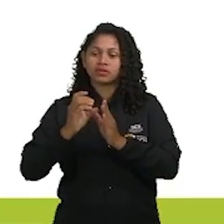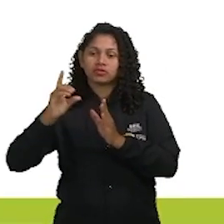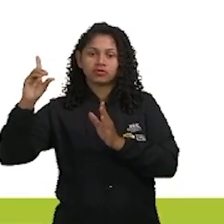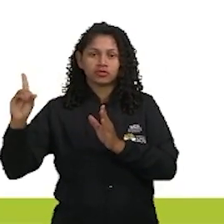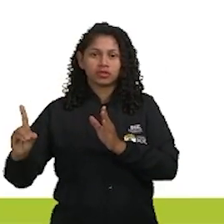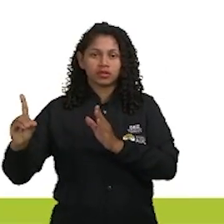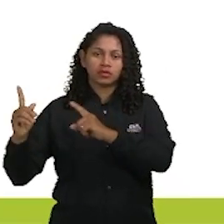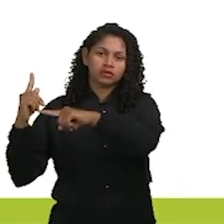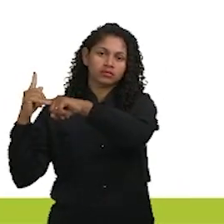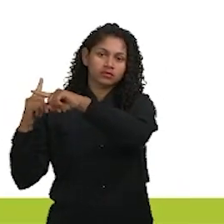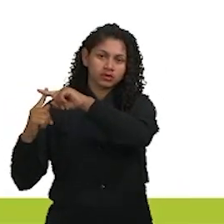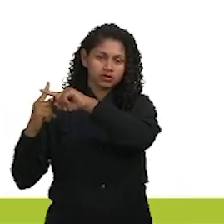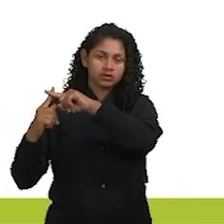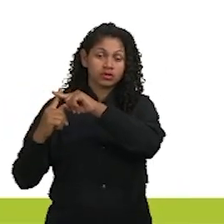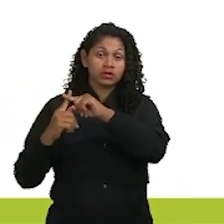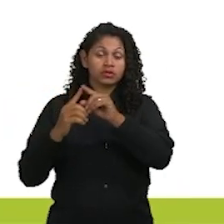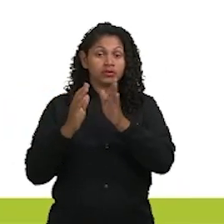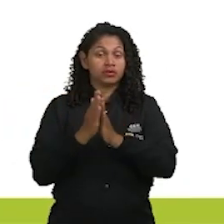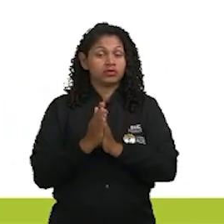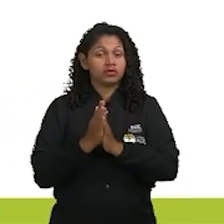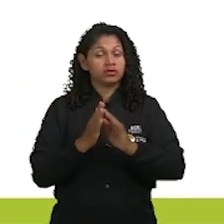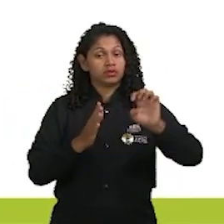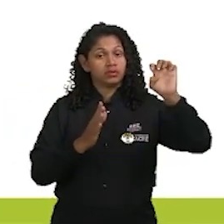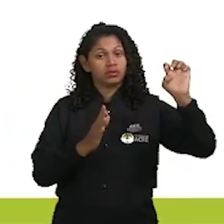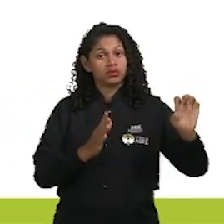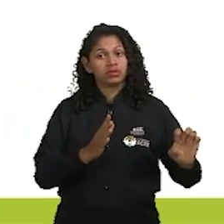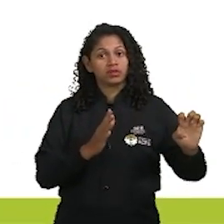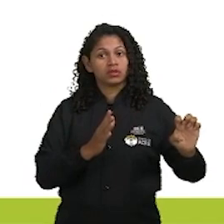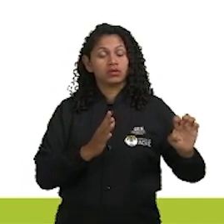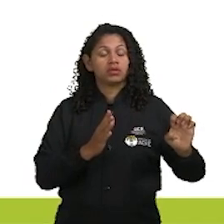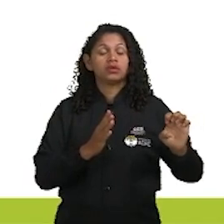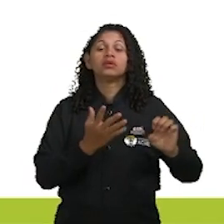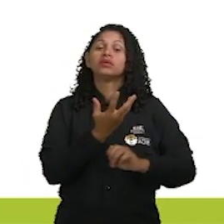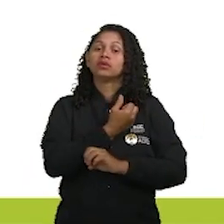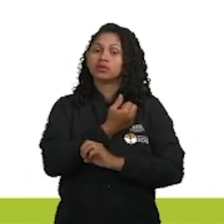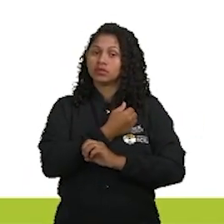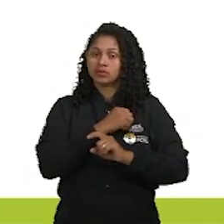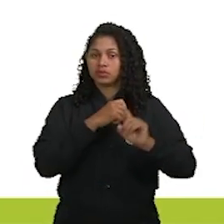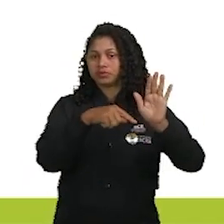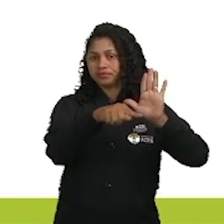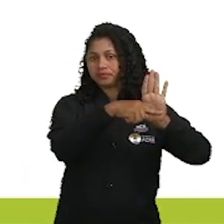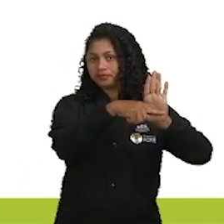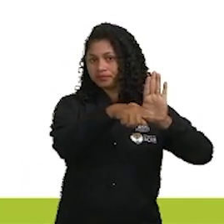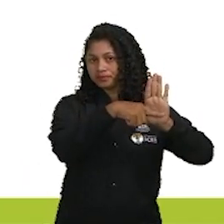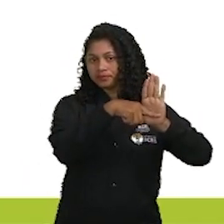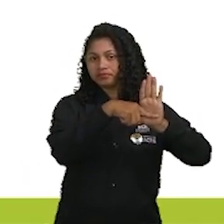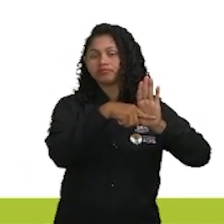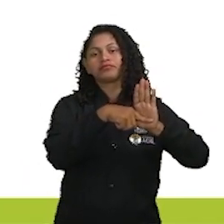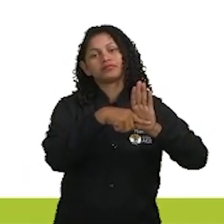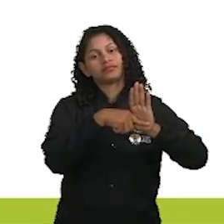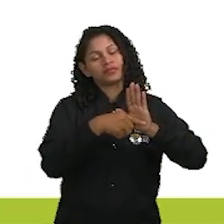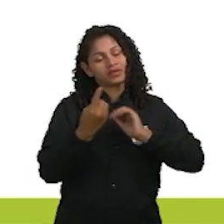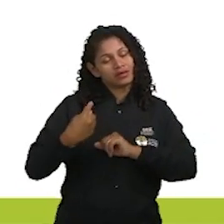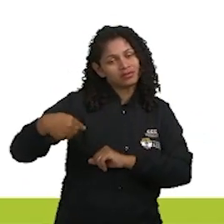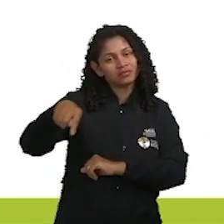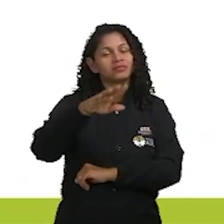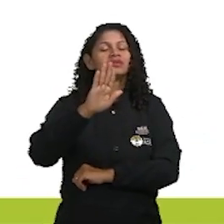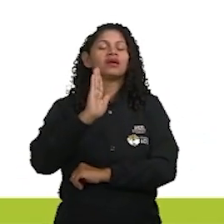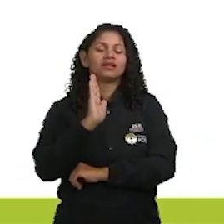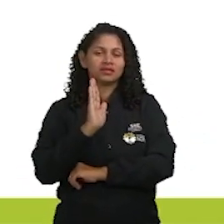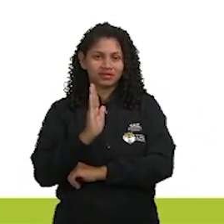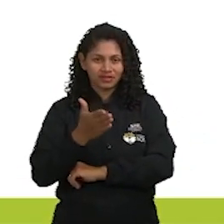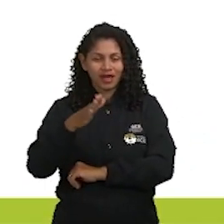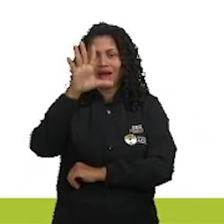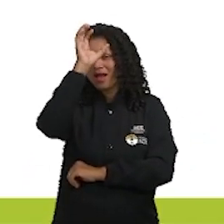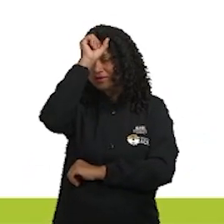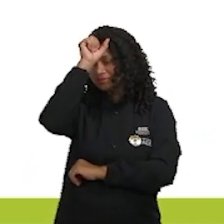números positivos e a minha esquerda, números negativos. Isso todo mundo já